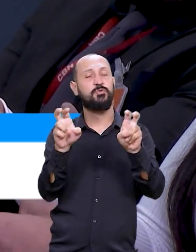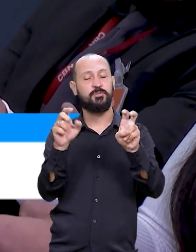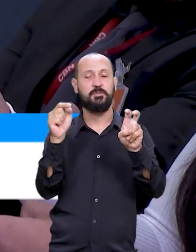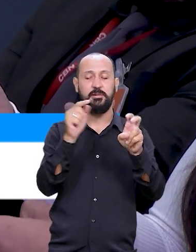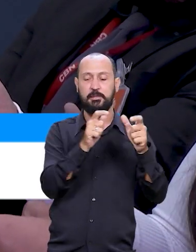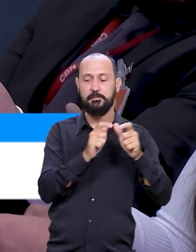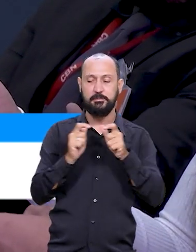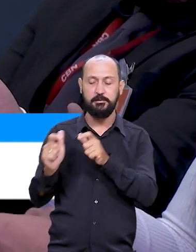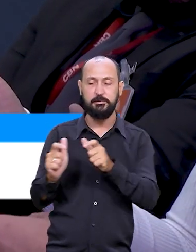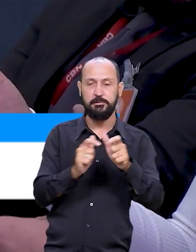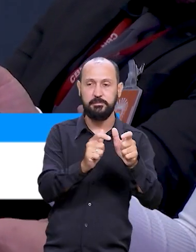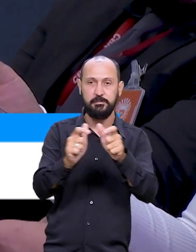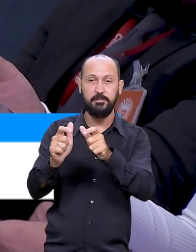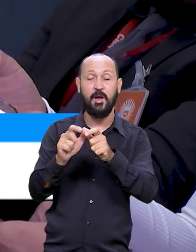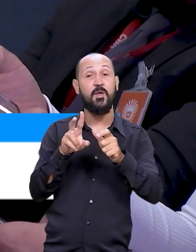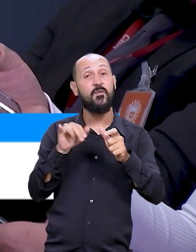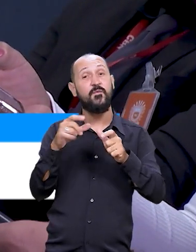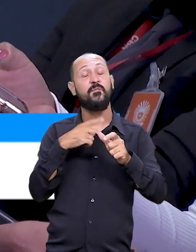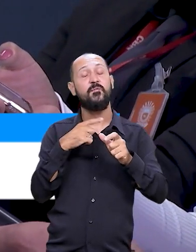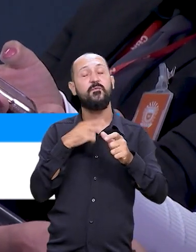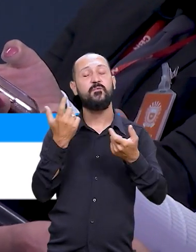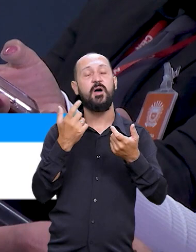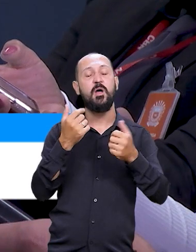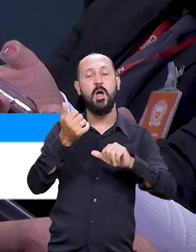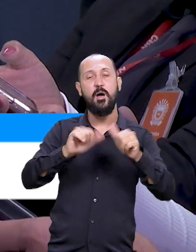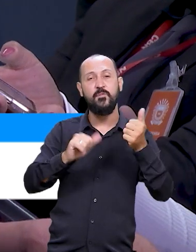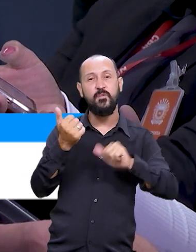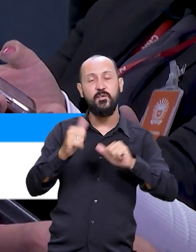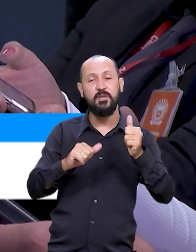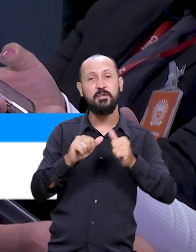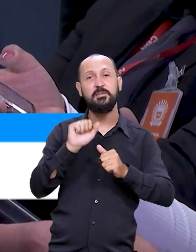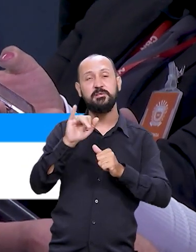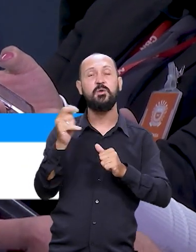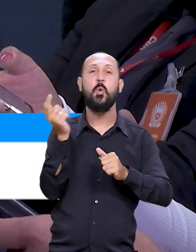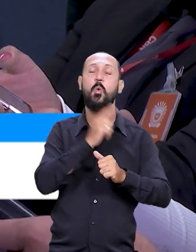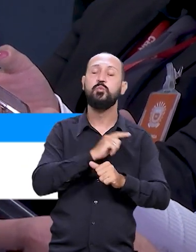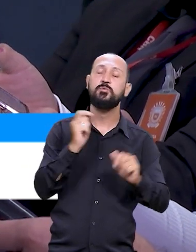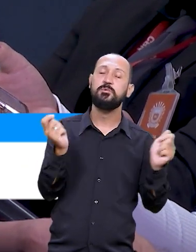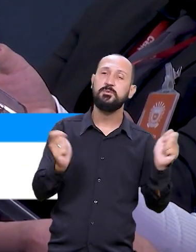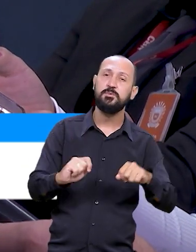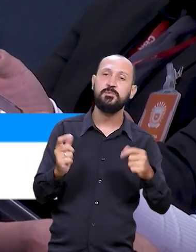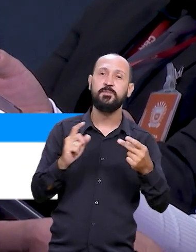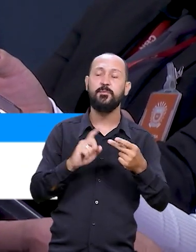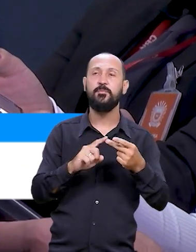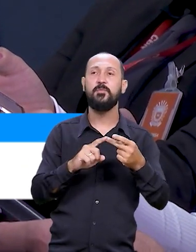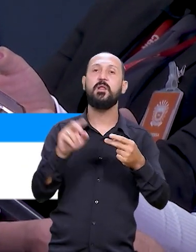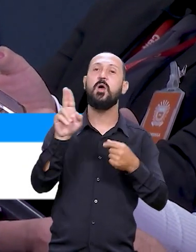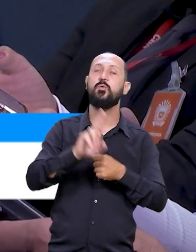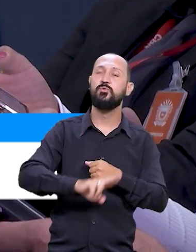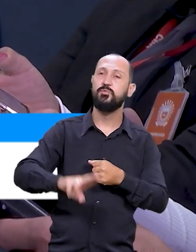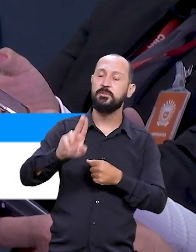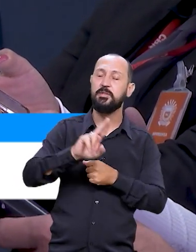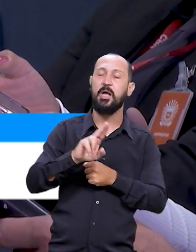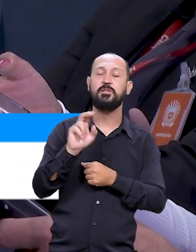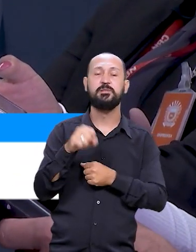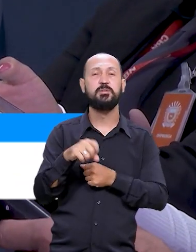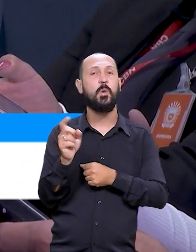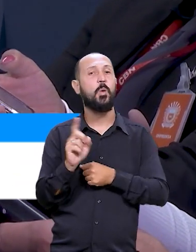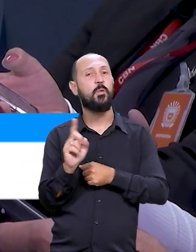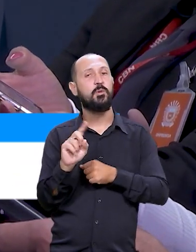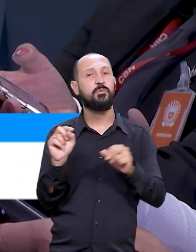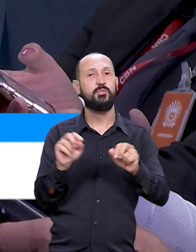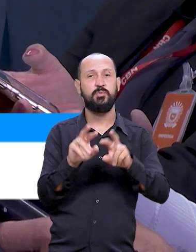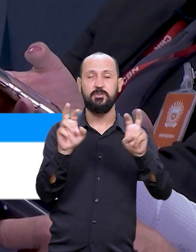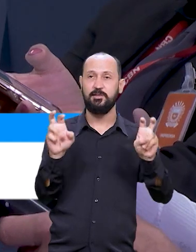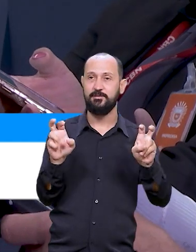de mérito. E nas comissões de mérito é que deve apreciar a viabilidade, a